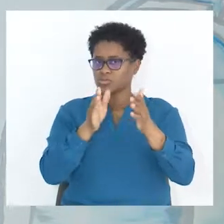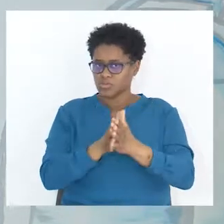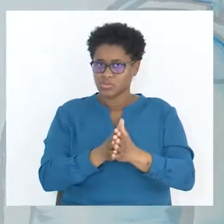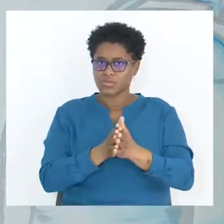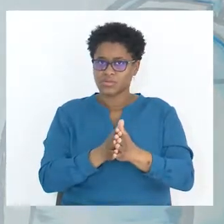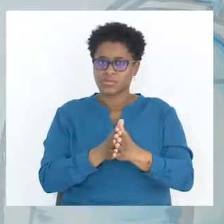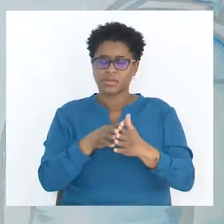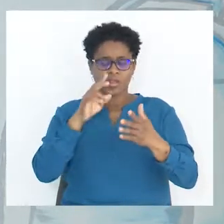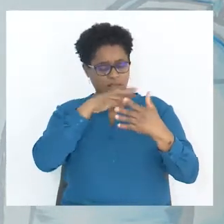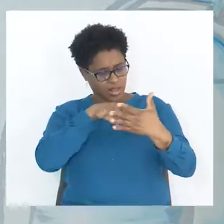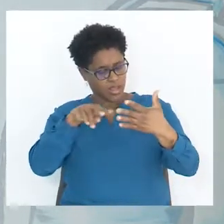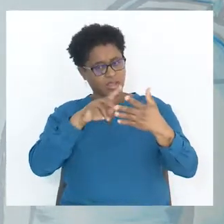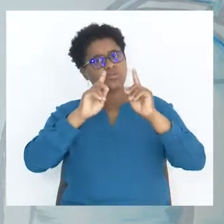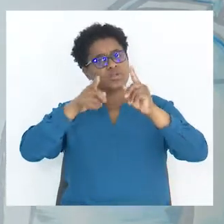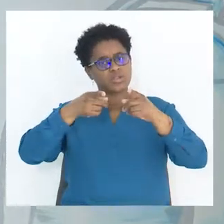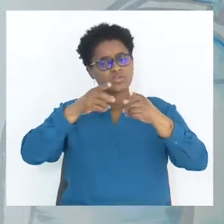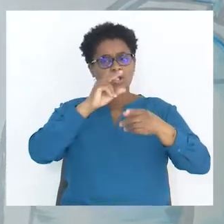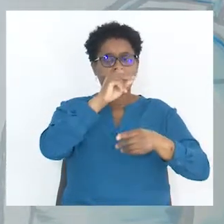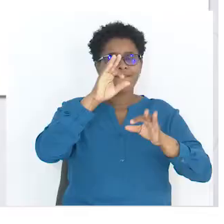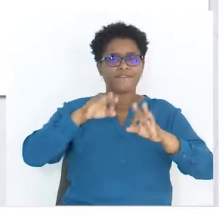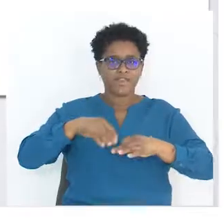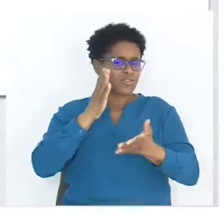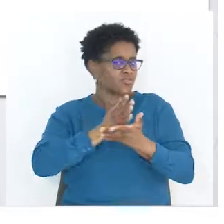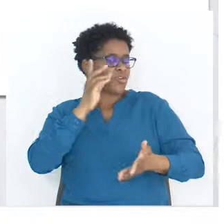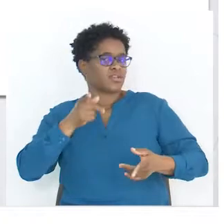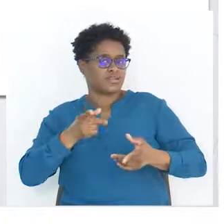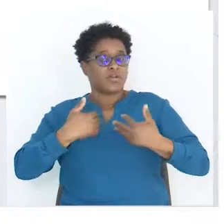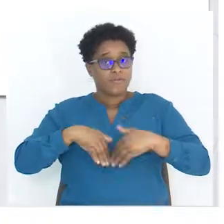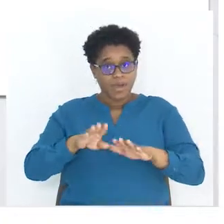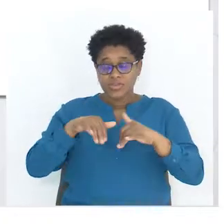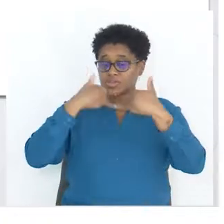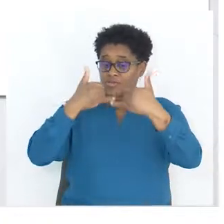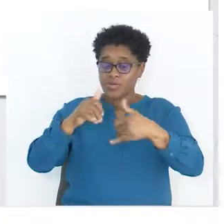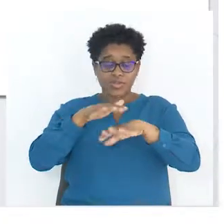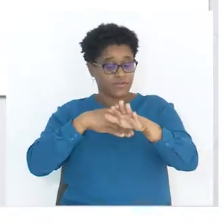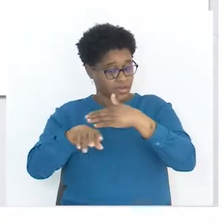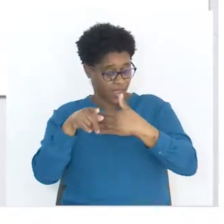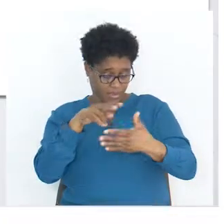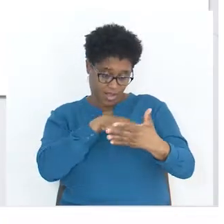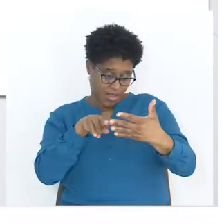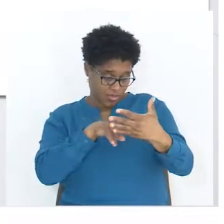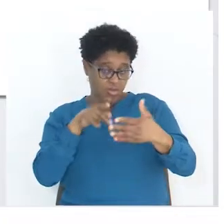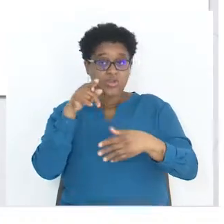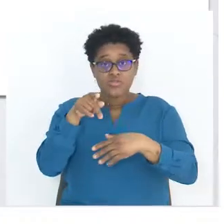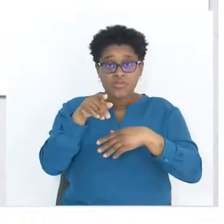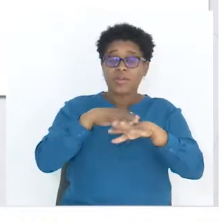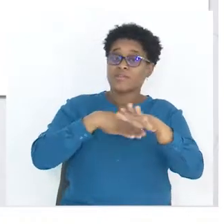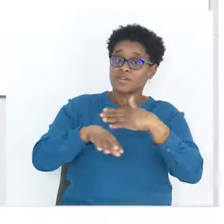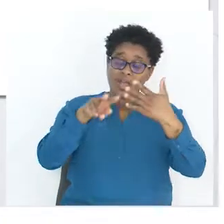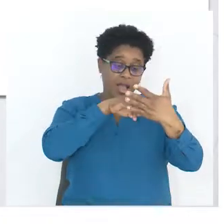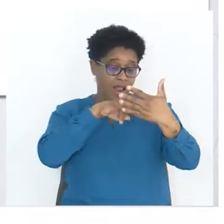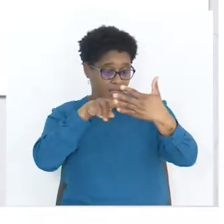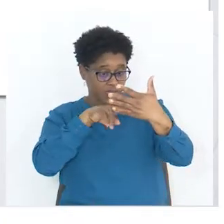todo. Ler do princípio ao fim, só isso. Mas depois de fazer essas leituras, tu vais fazer